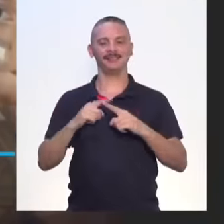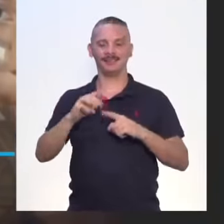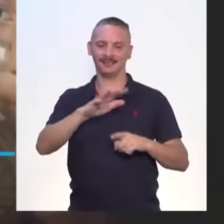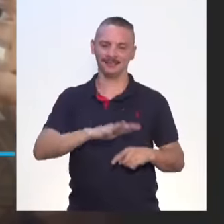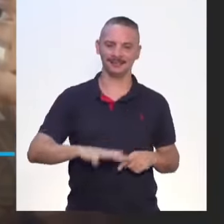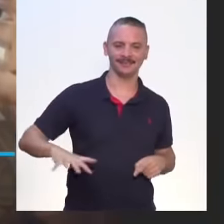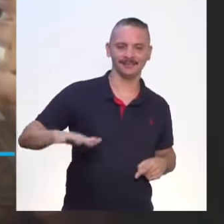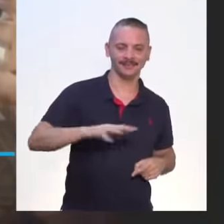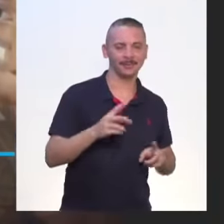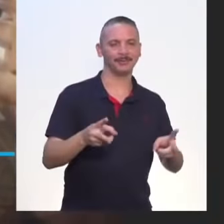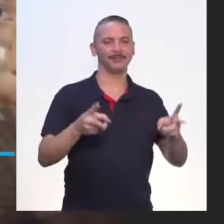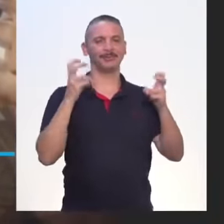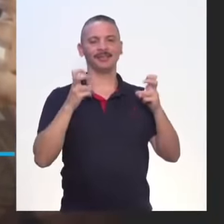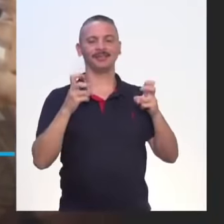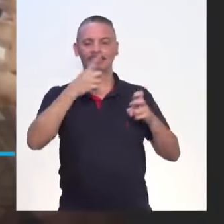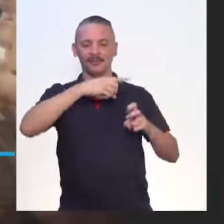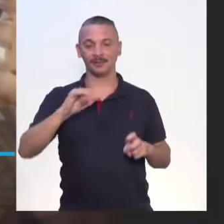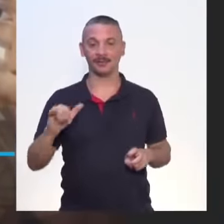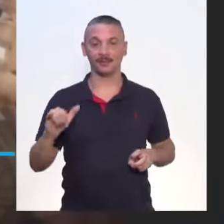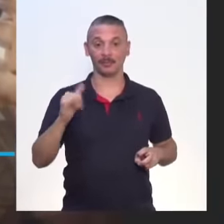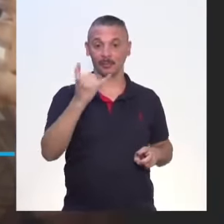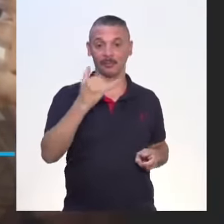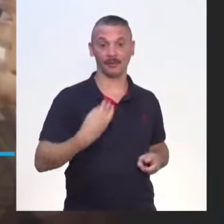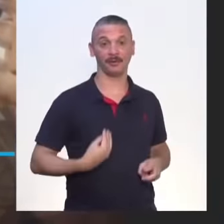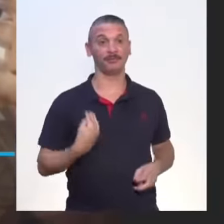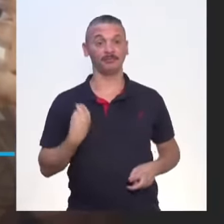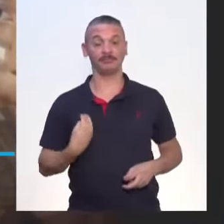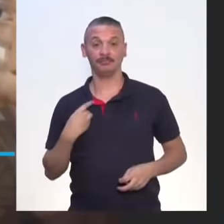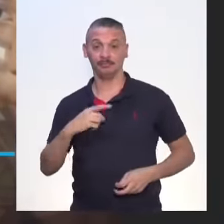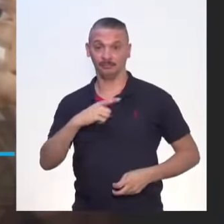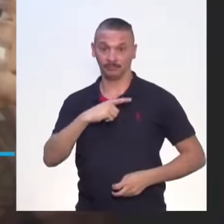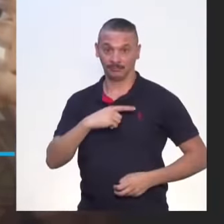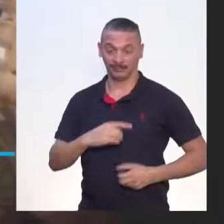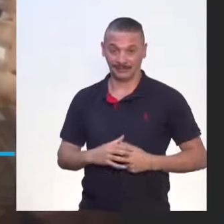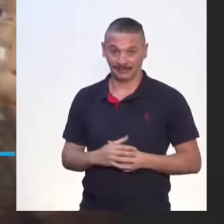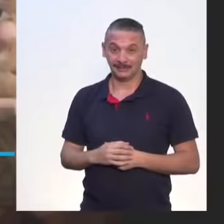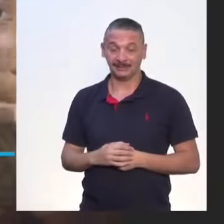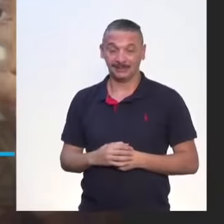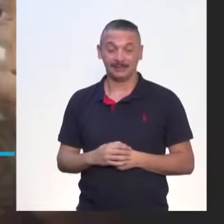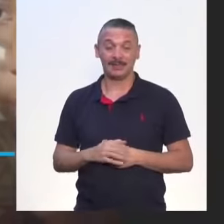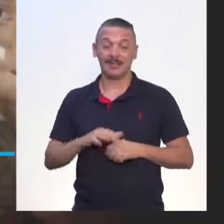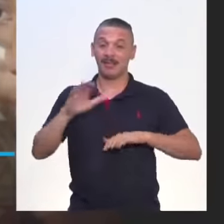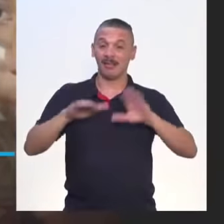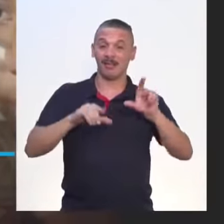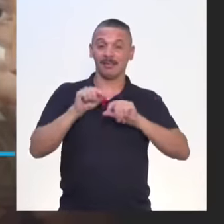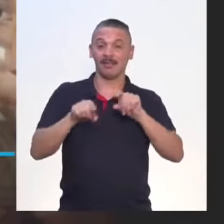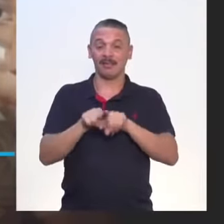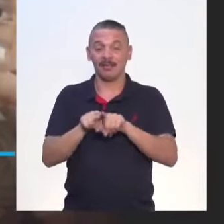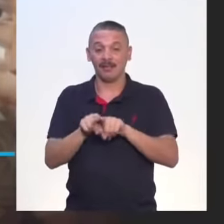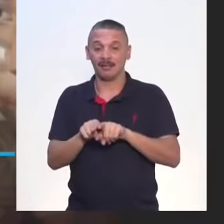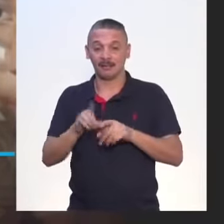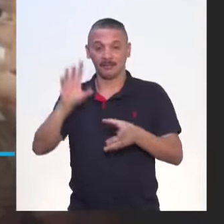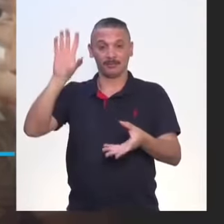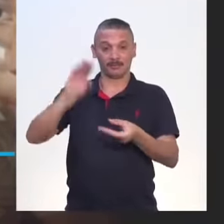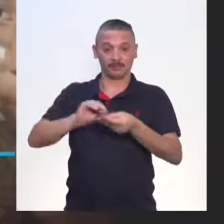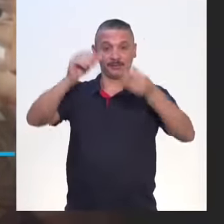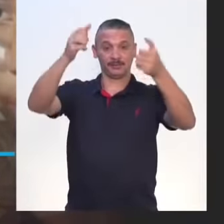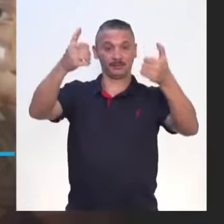universo vê que a gente está aproveitando bem aquele presente que ele deu. Então, nesse sentido, só para concluir,